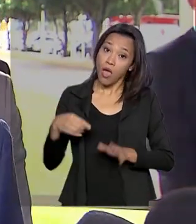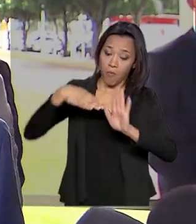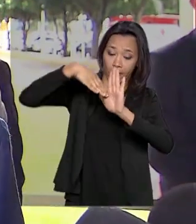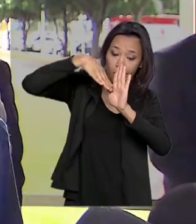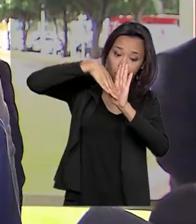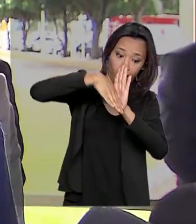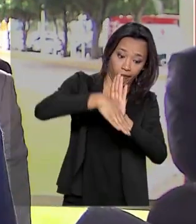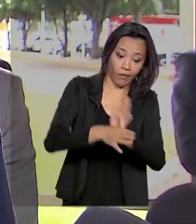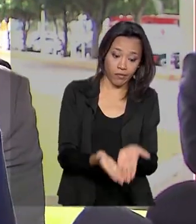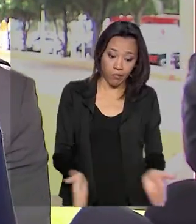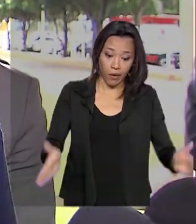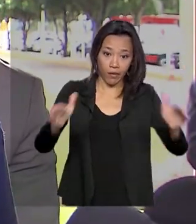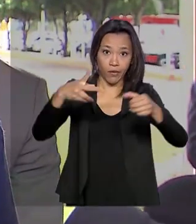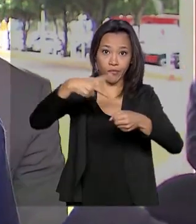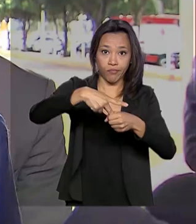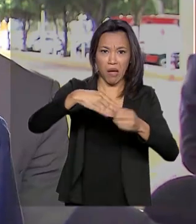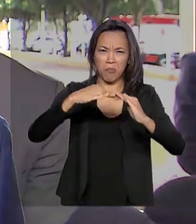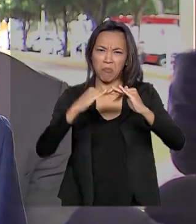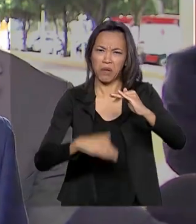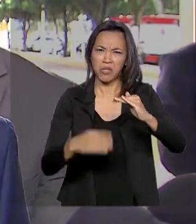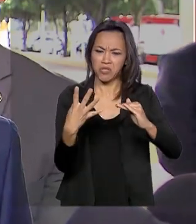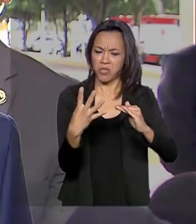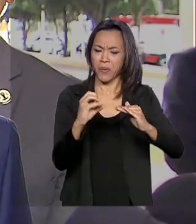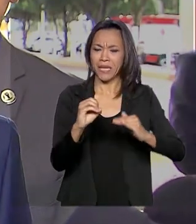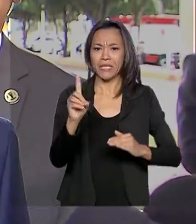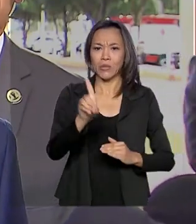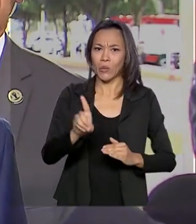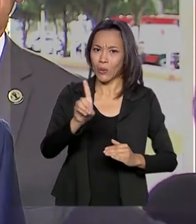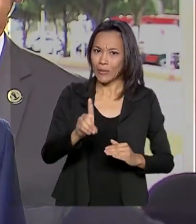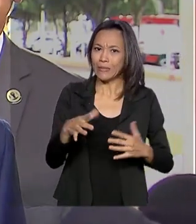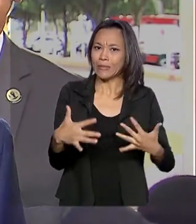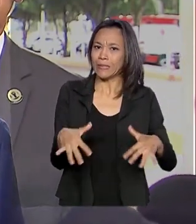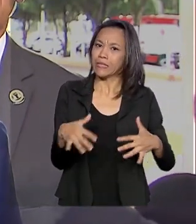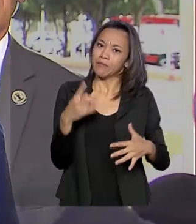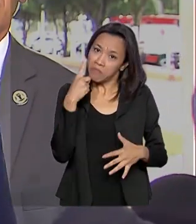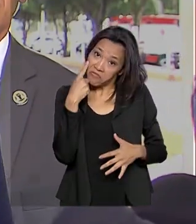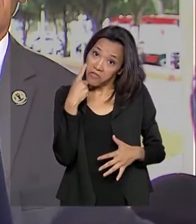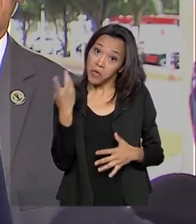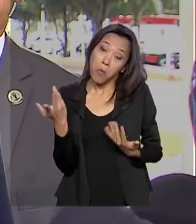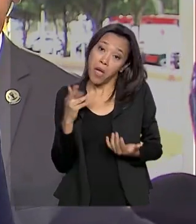barril hoje está abaixo de 40 dólares, né? Então, vamos ver qual será a reação que a Petrobras vai colocar aí.